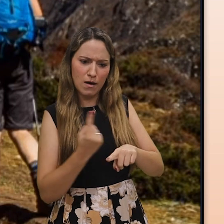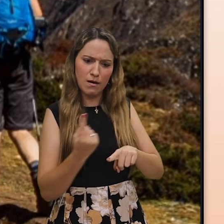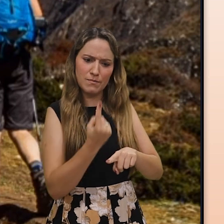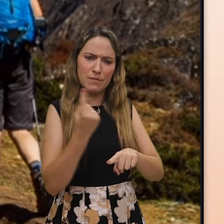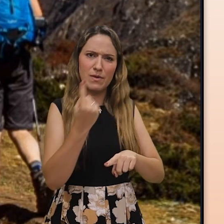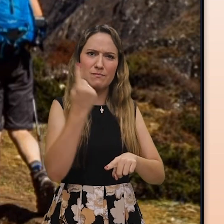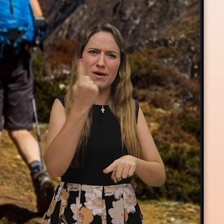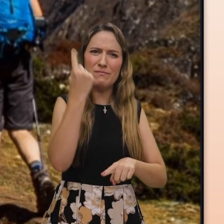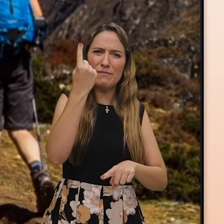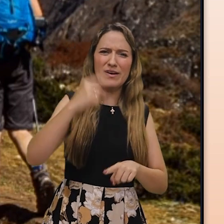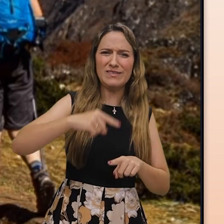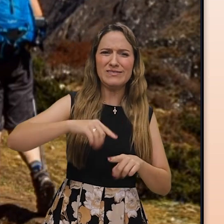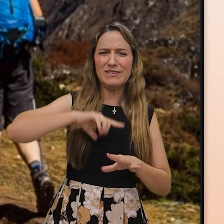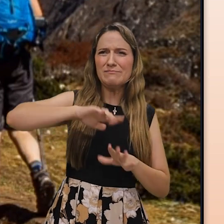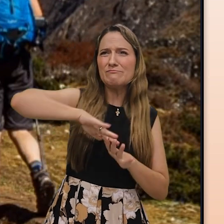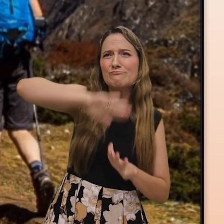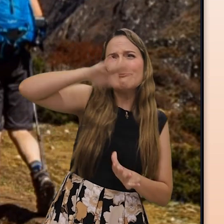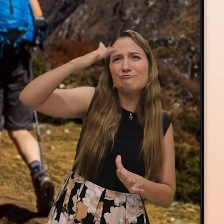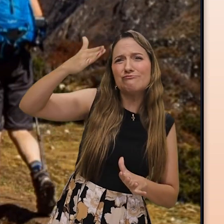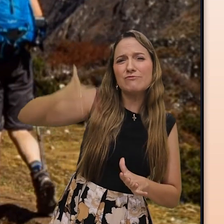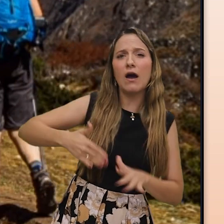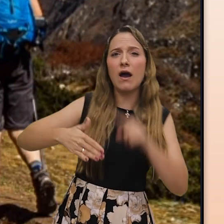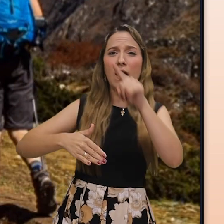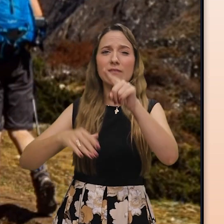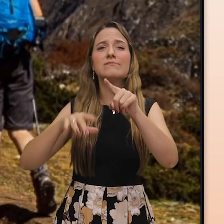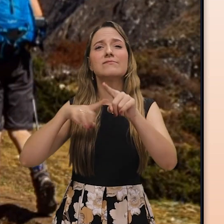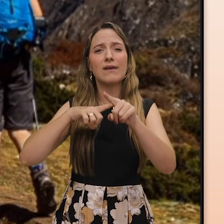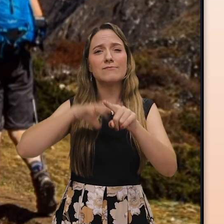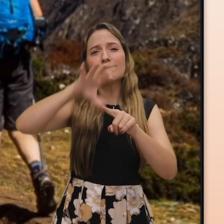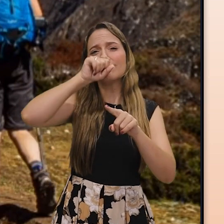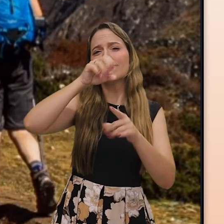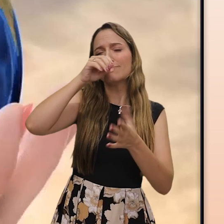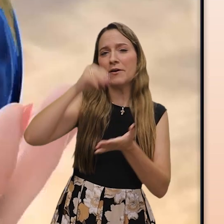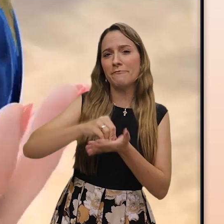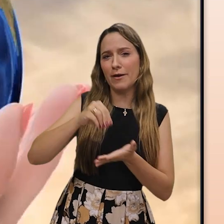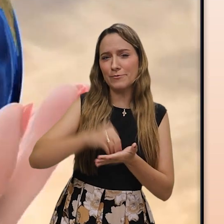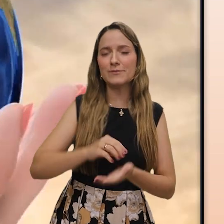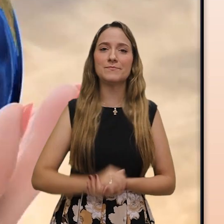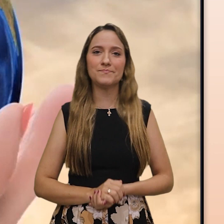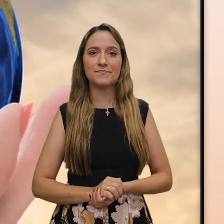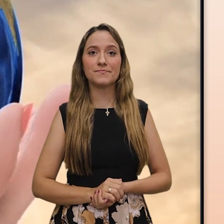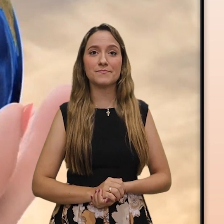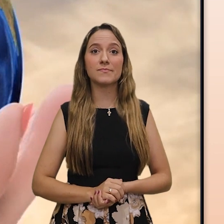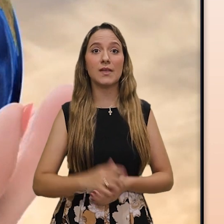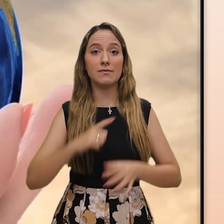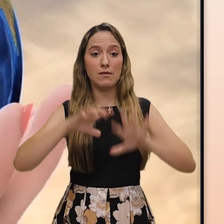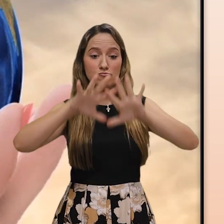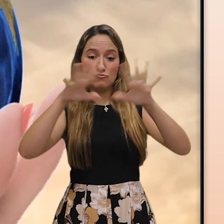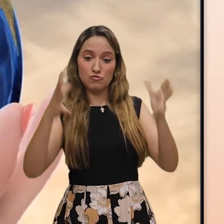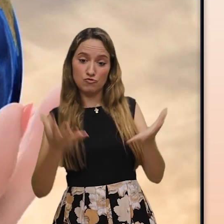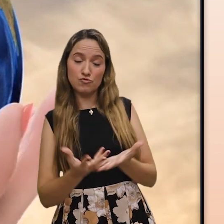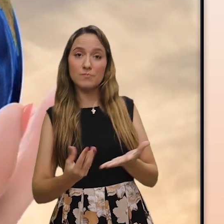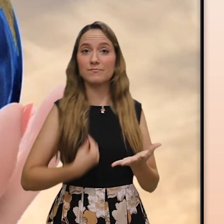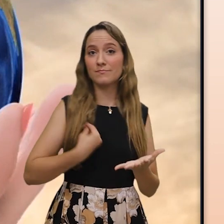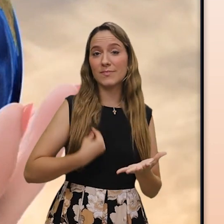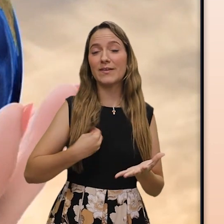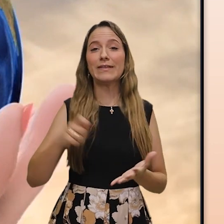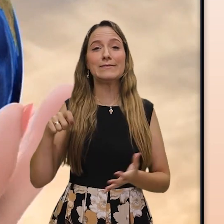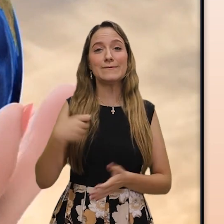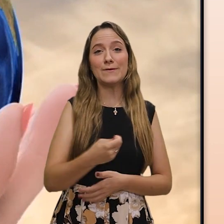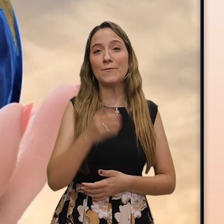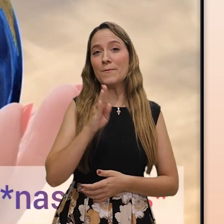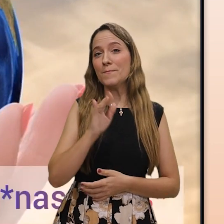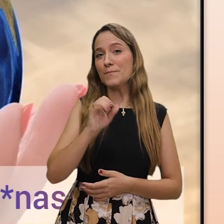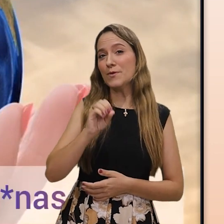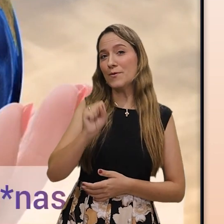mar, menos gases são encontrados na atmosfera. Biosfera é o nome dado a todas as